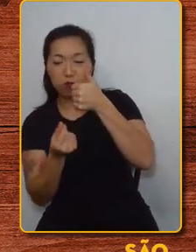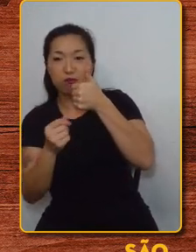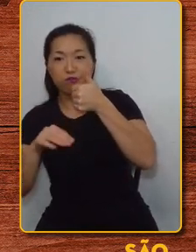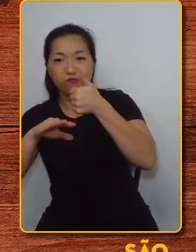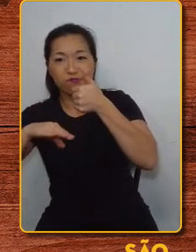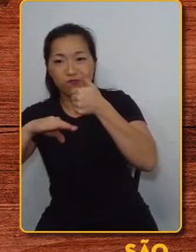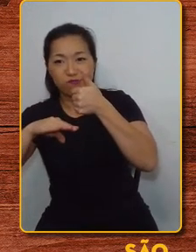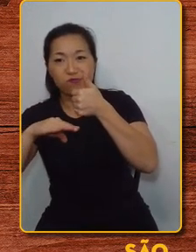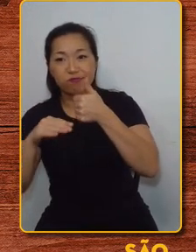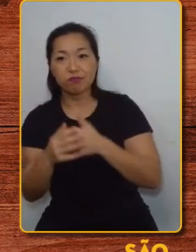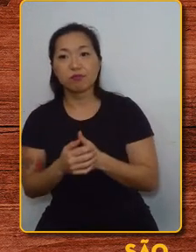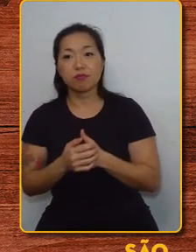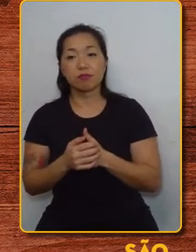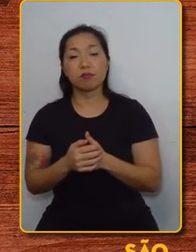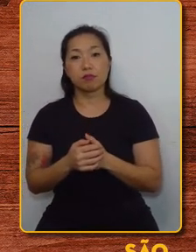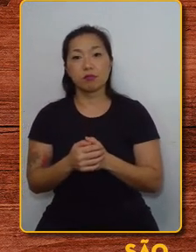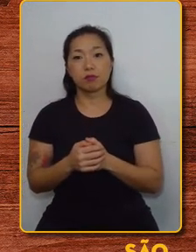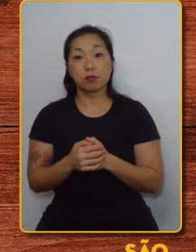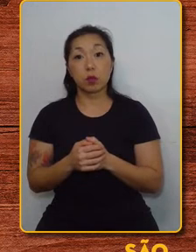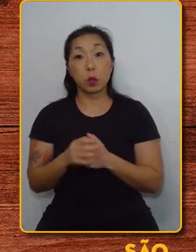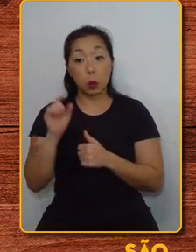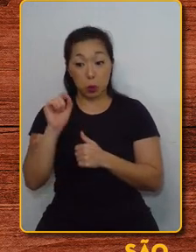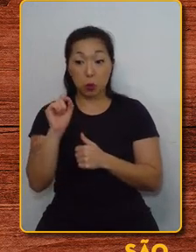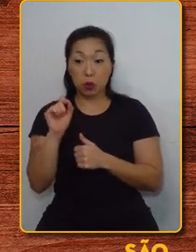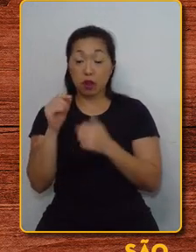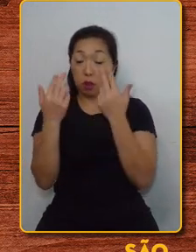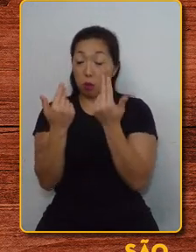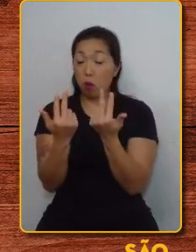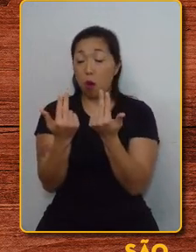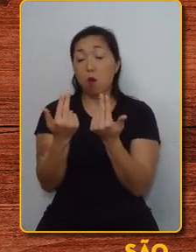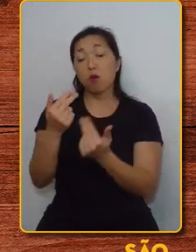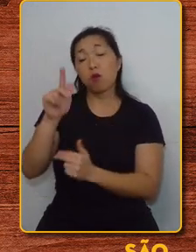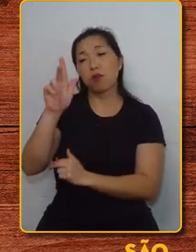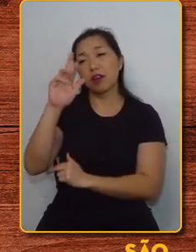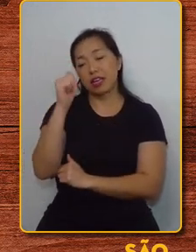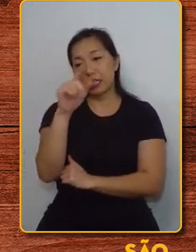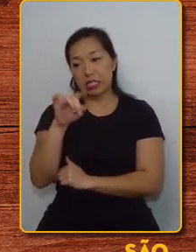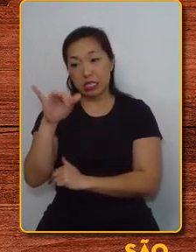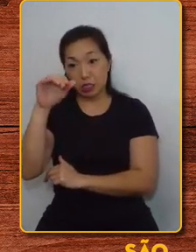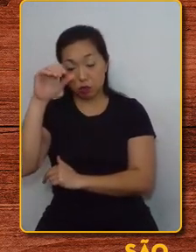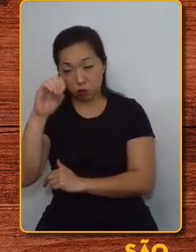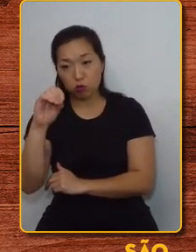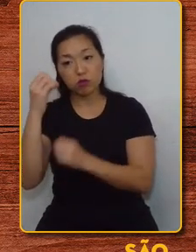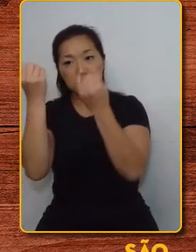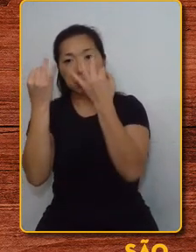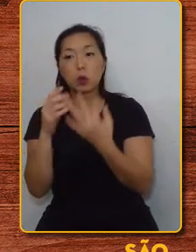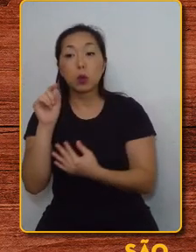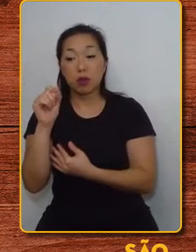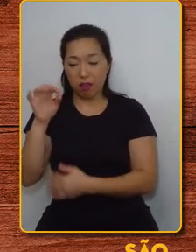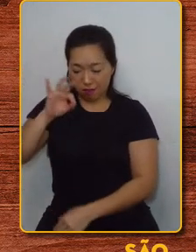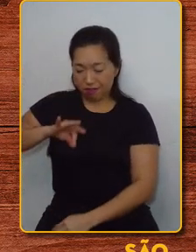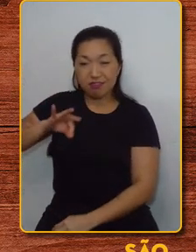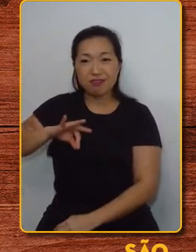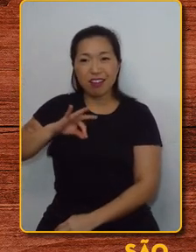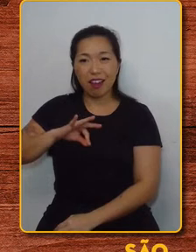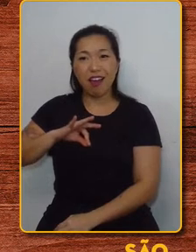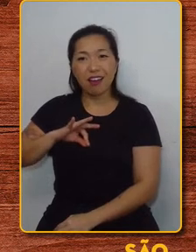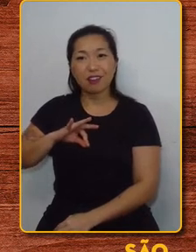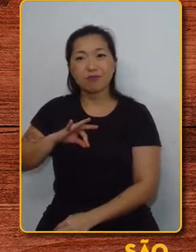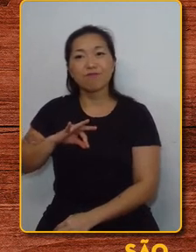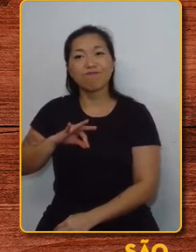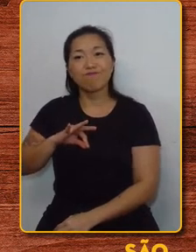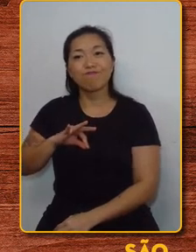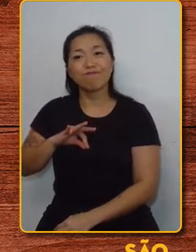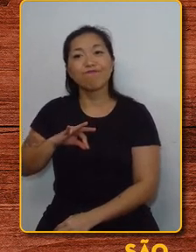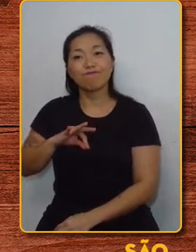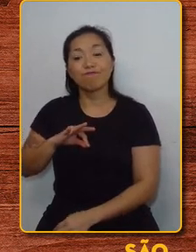a diminuição do salário, do preço, do custo do preço do salário dos trabalhadores, é